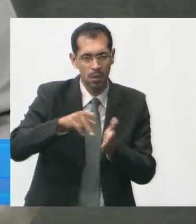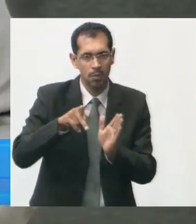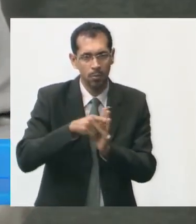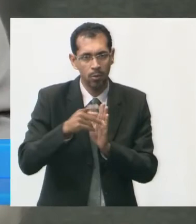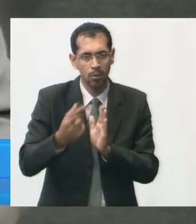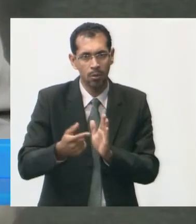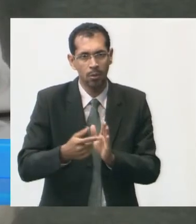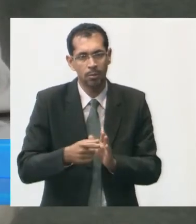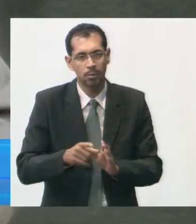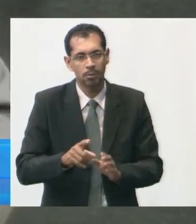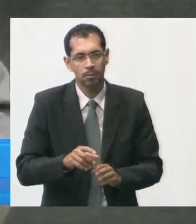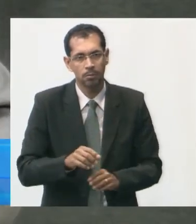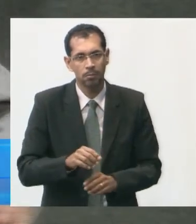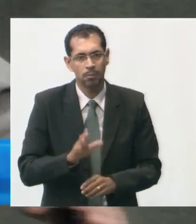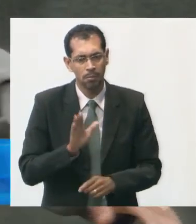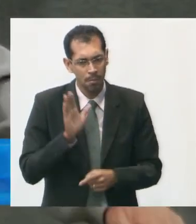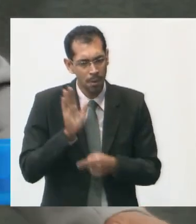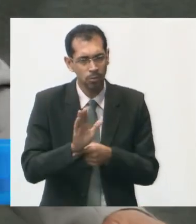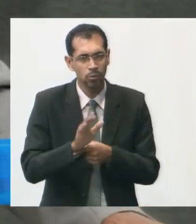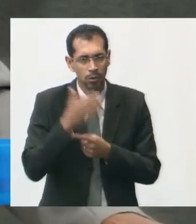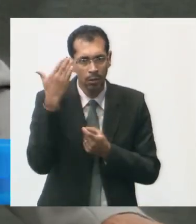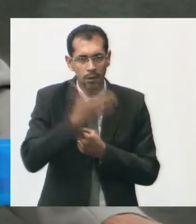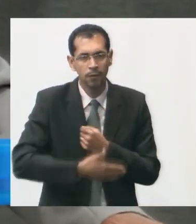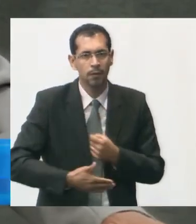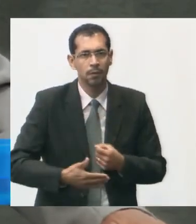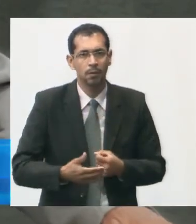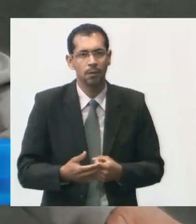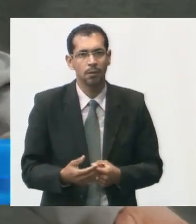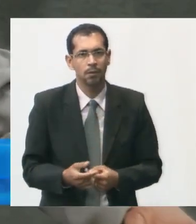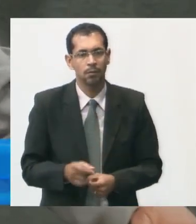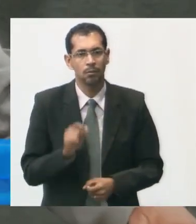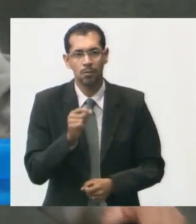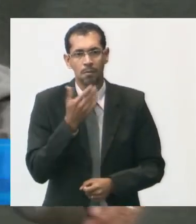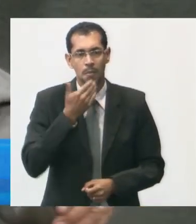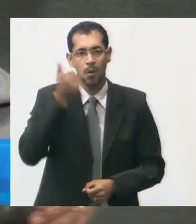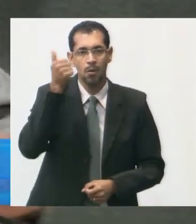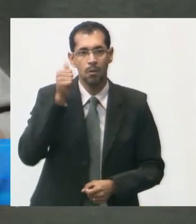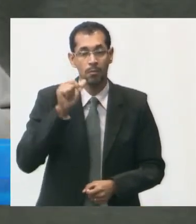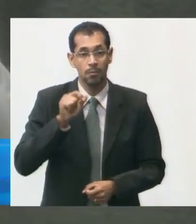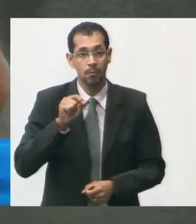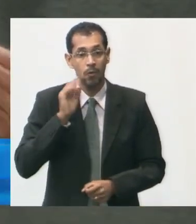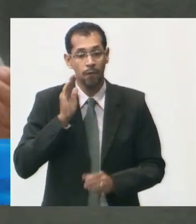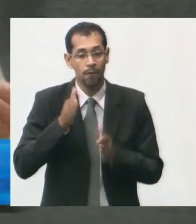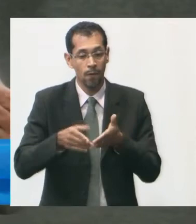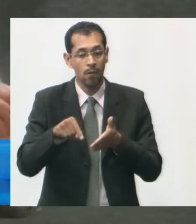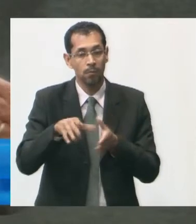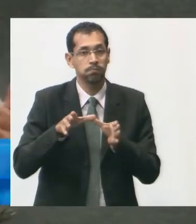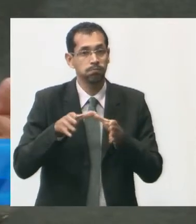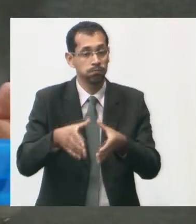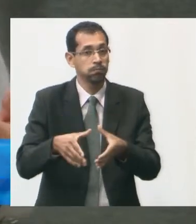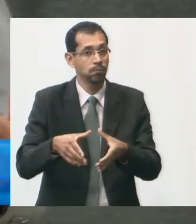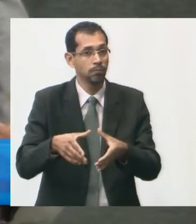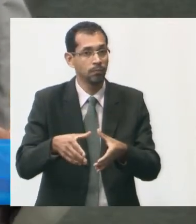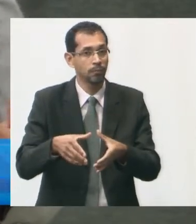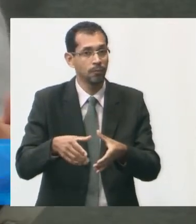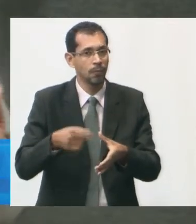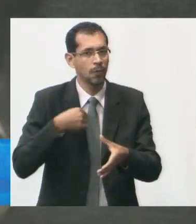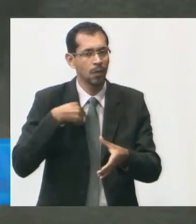para a comunidade. Isso daí nós não vamos abrir mão, porque eu moro há 52 anos ali no